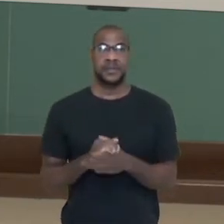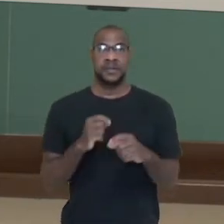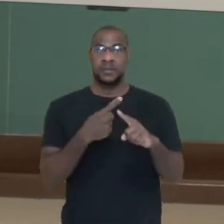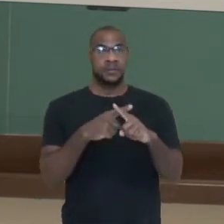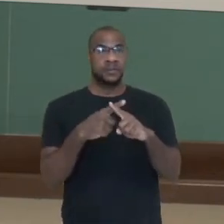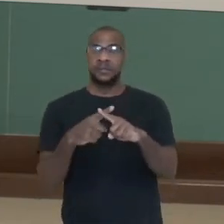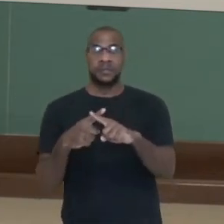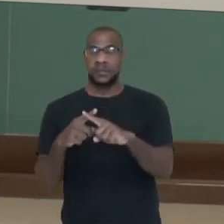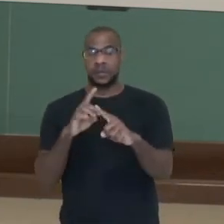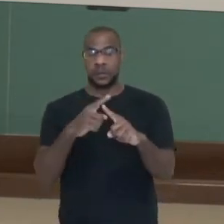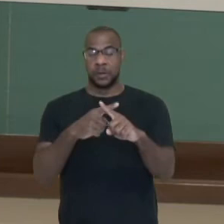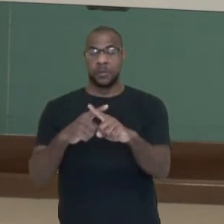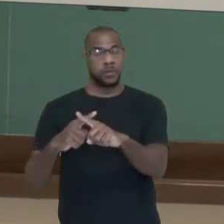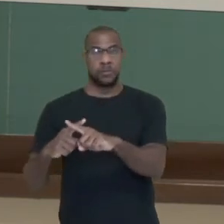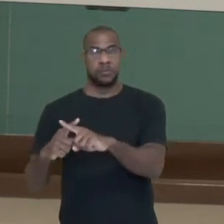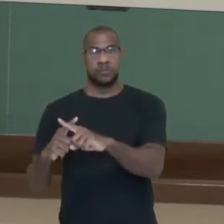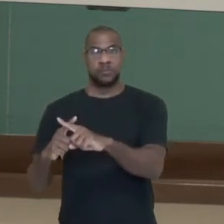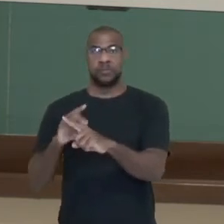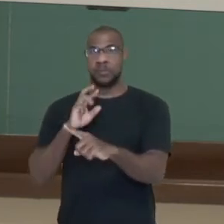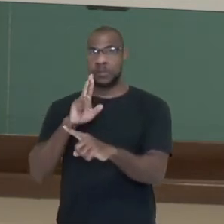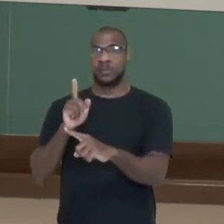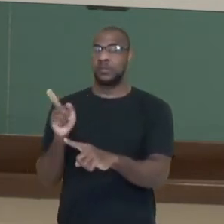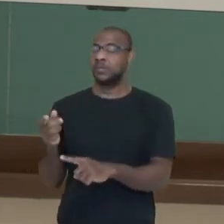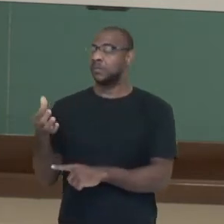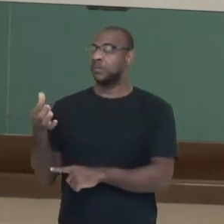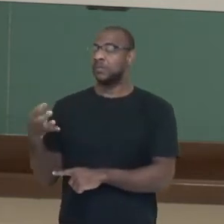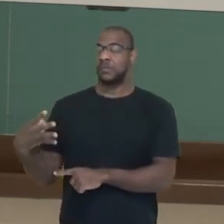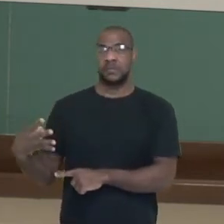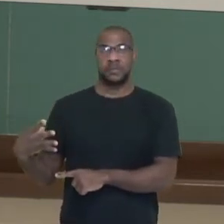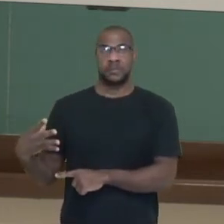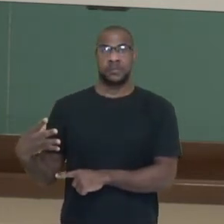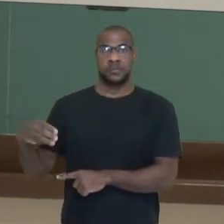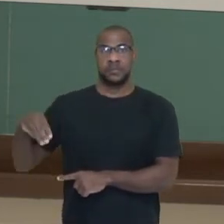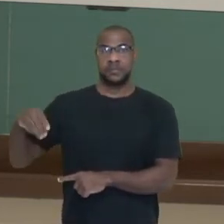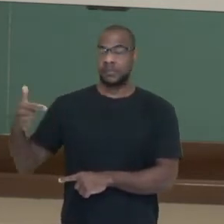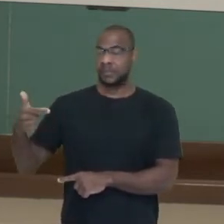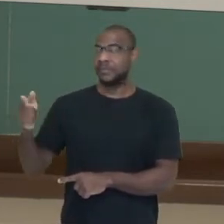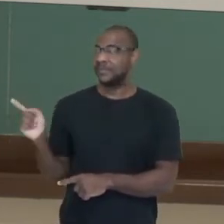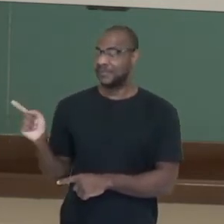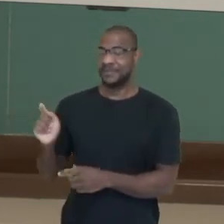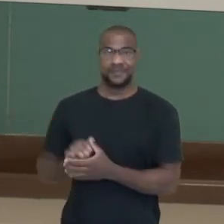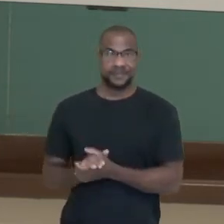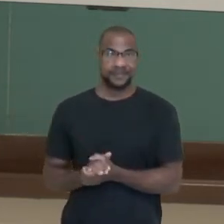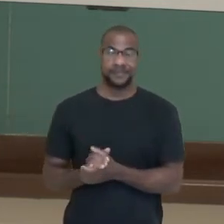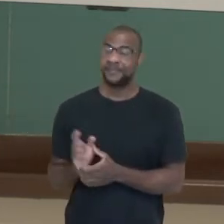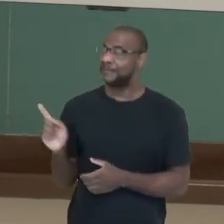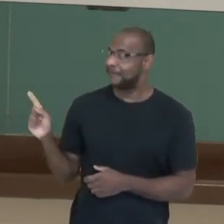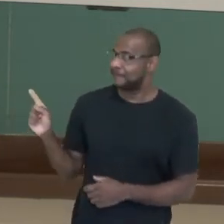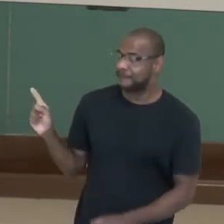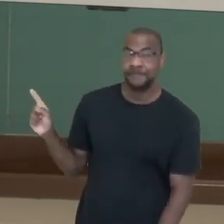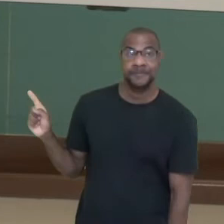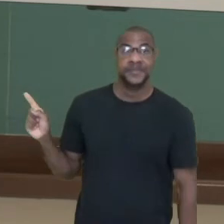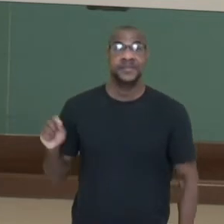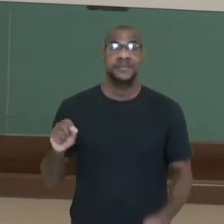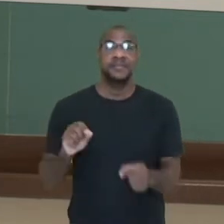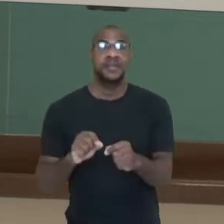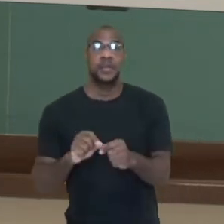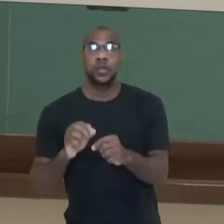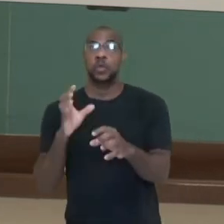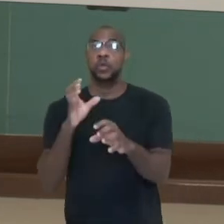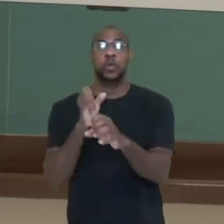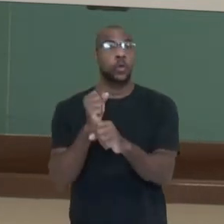4, vou multiplicar por 2, porque são duas paredes, 64 metros quadrados. Se eu fizer o total,